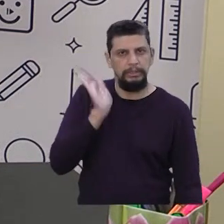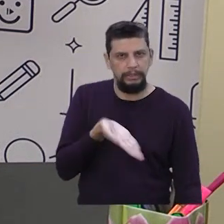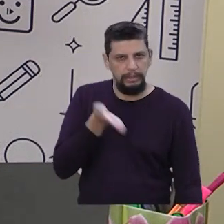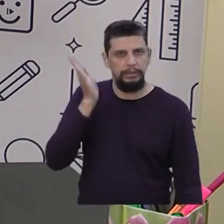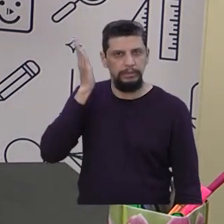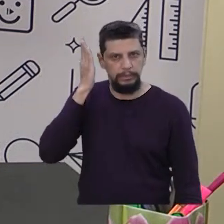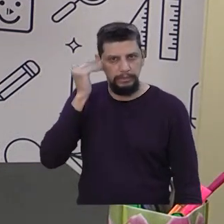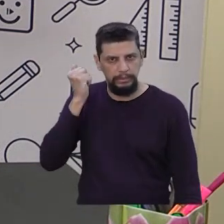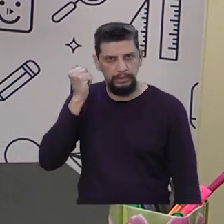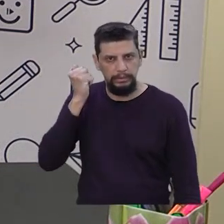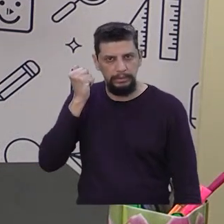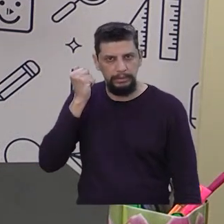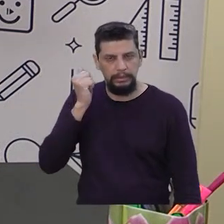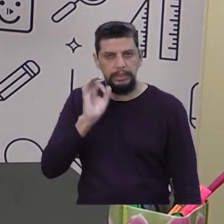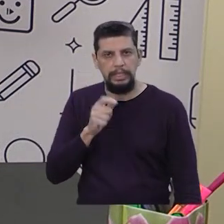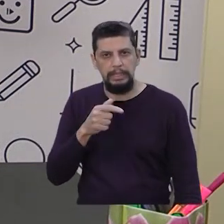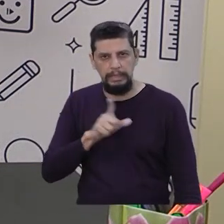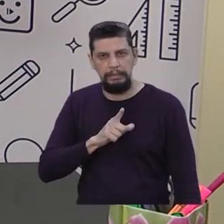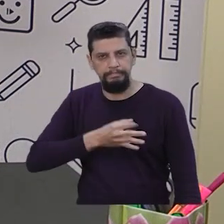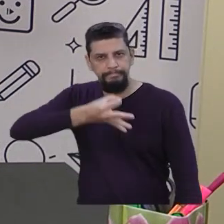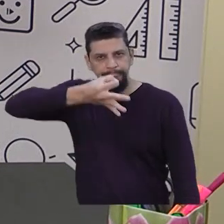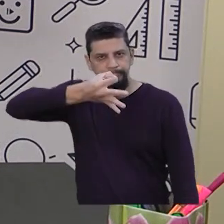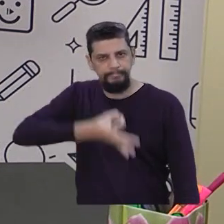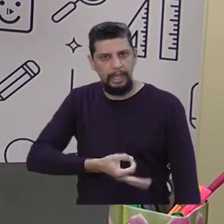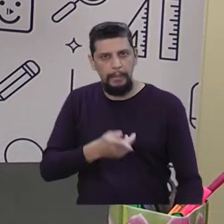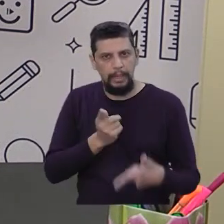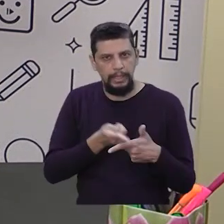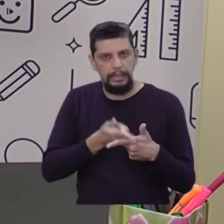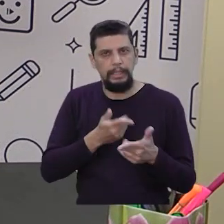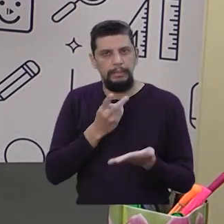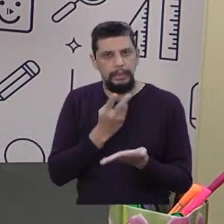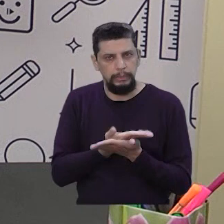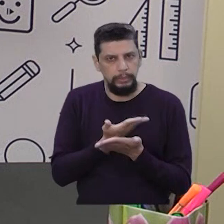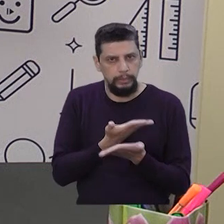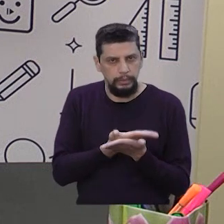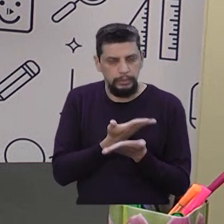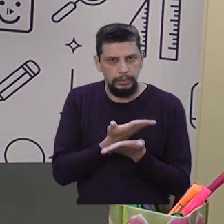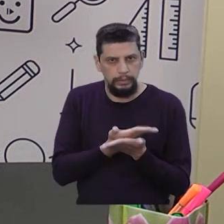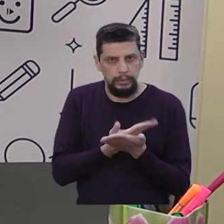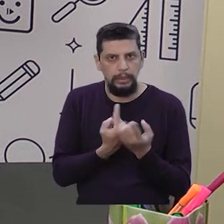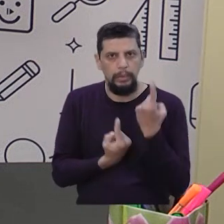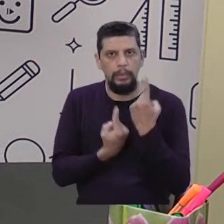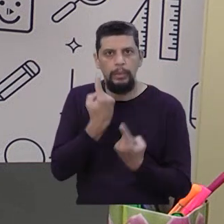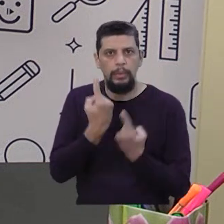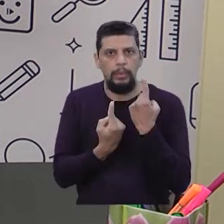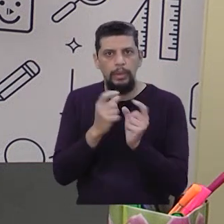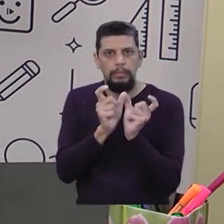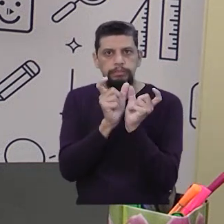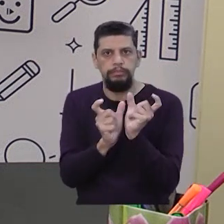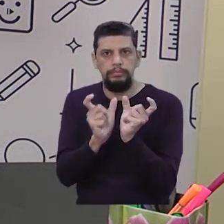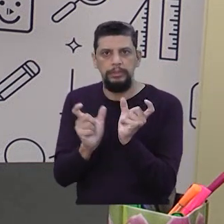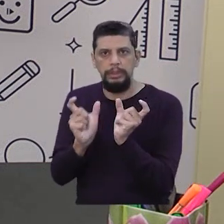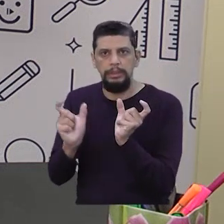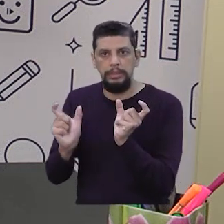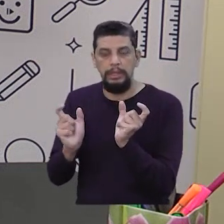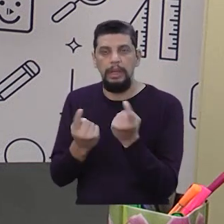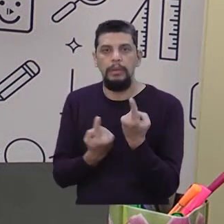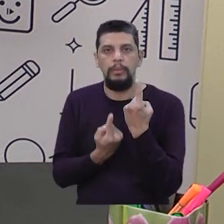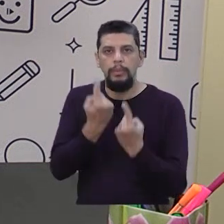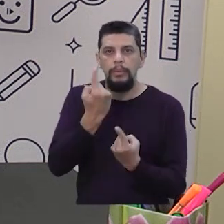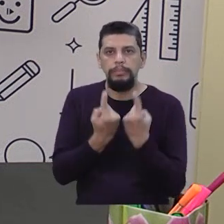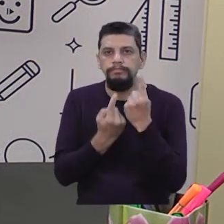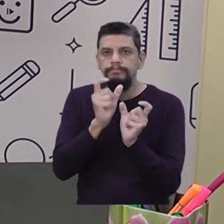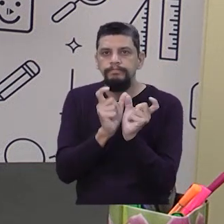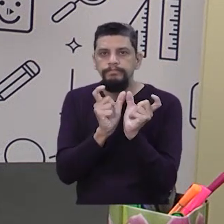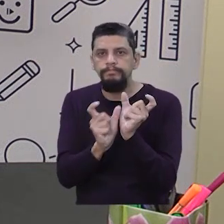vocês já sabem, tá? Eu tenho certeza, porque a gente sempre trabalha. Qual é a sílaba? Eu quero saber